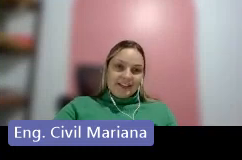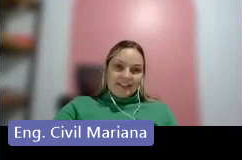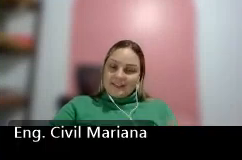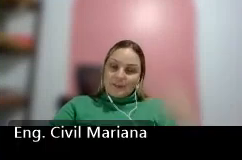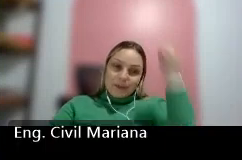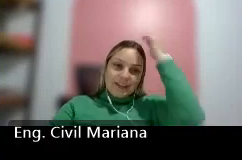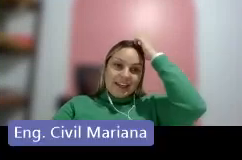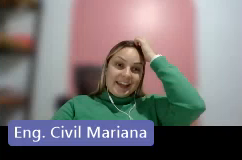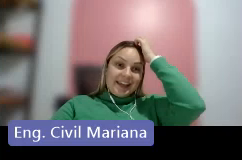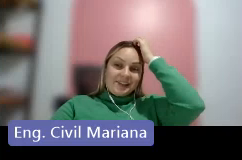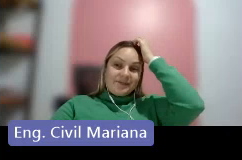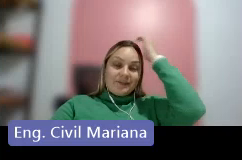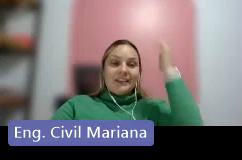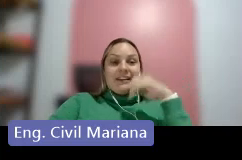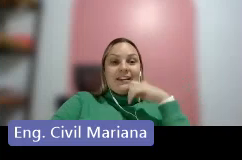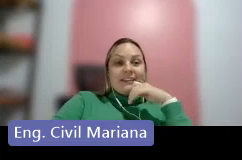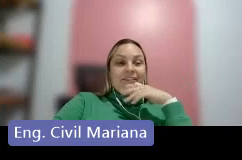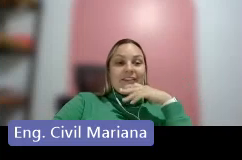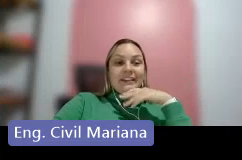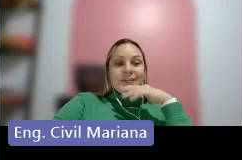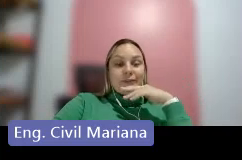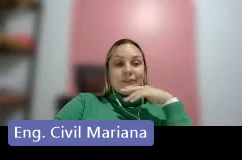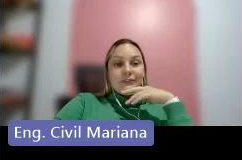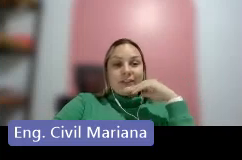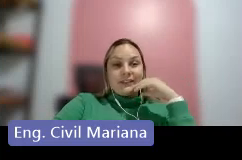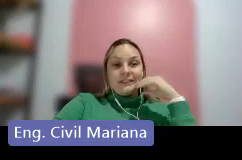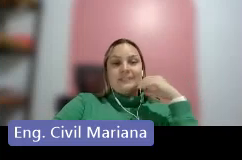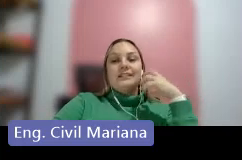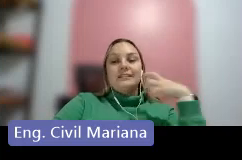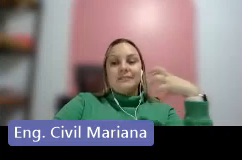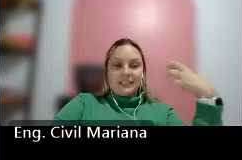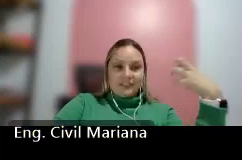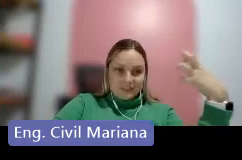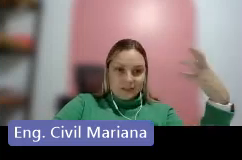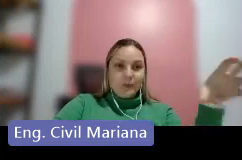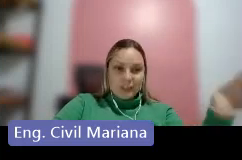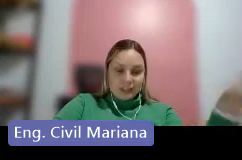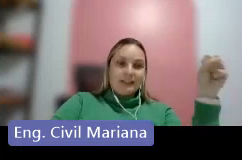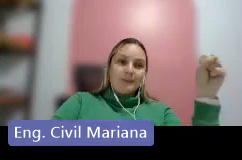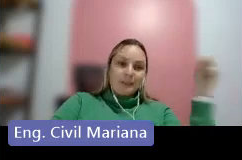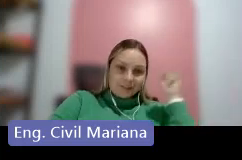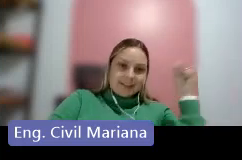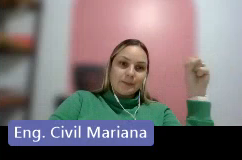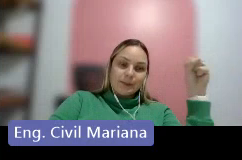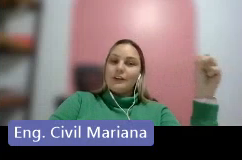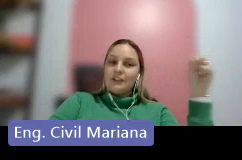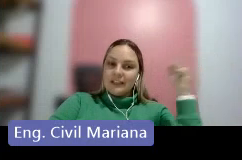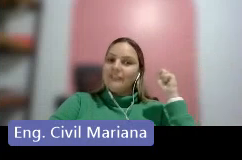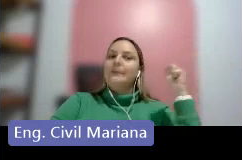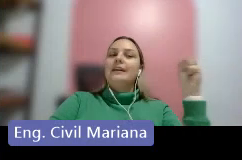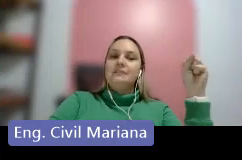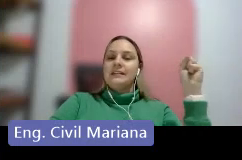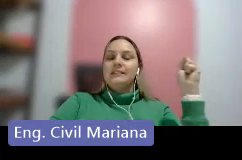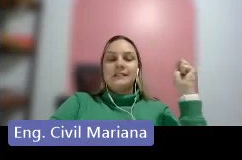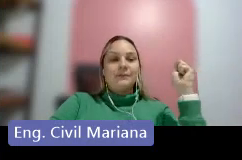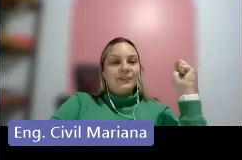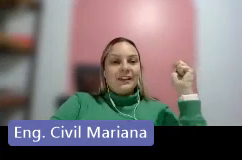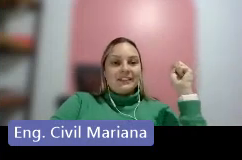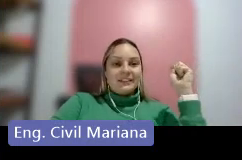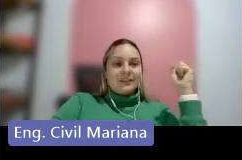edificação, porque tem várias construções, o bichinho da manifestação patológica ainda vai